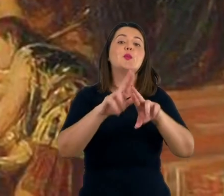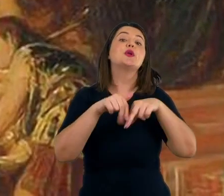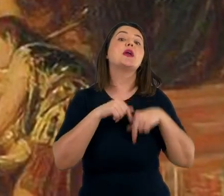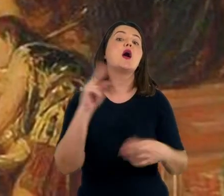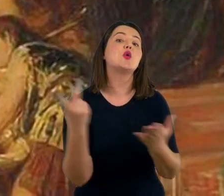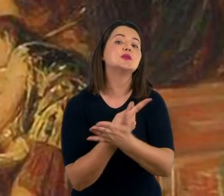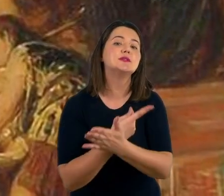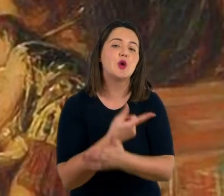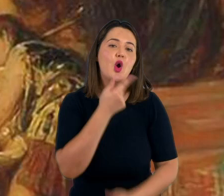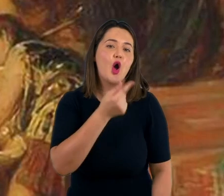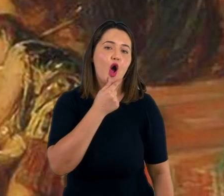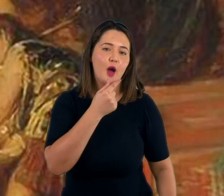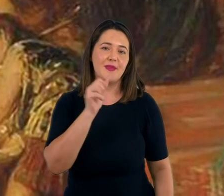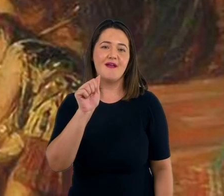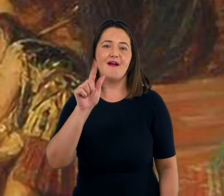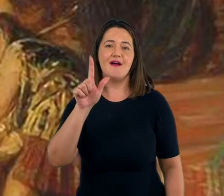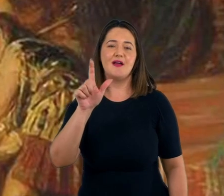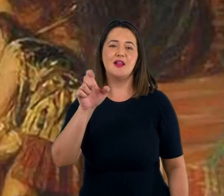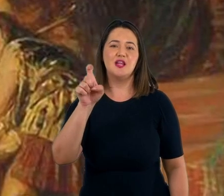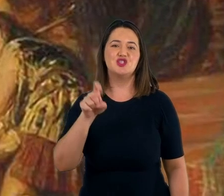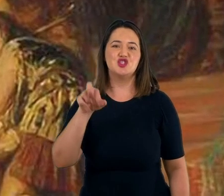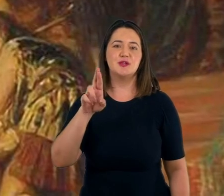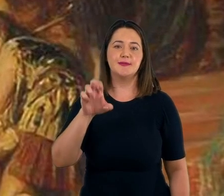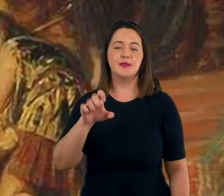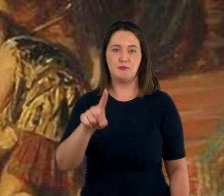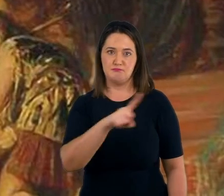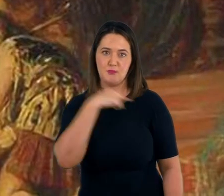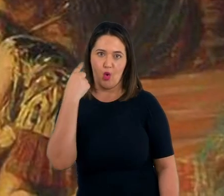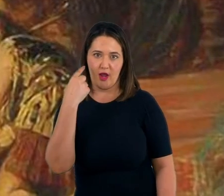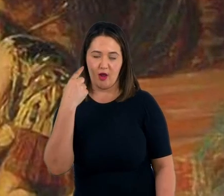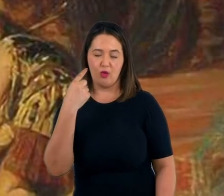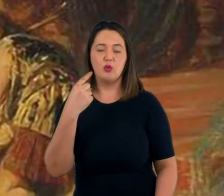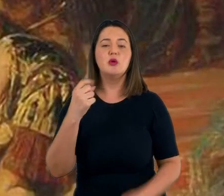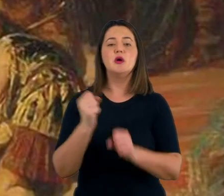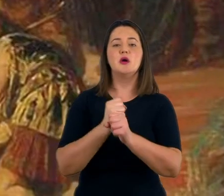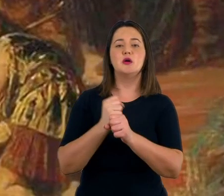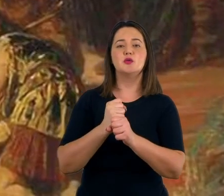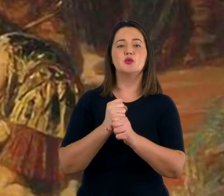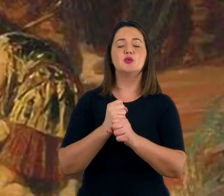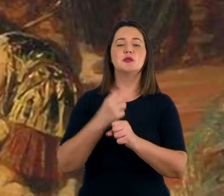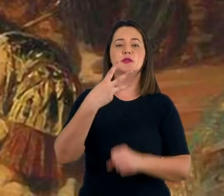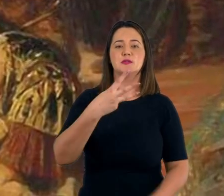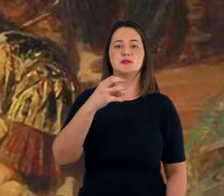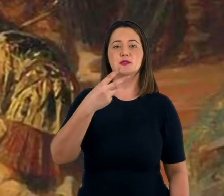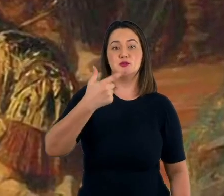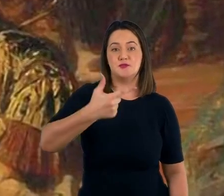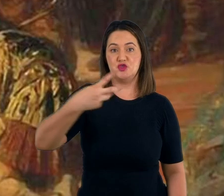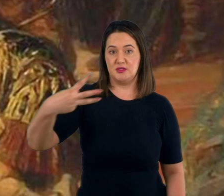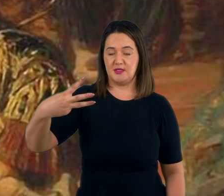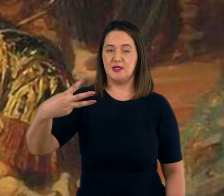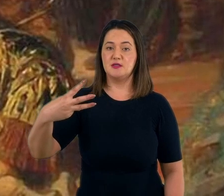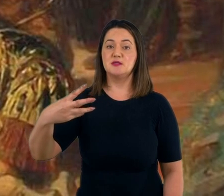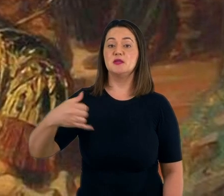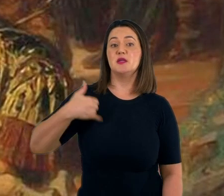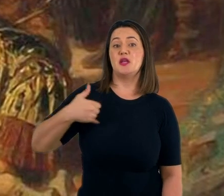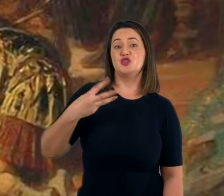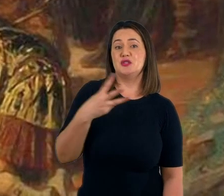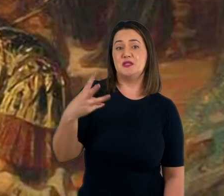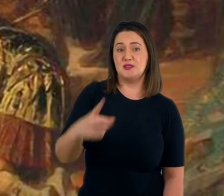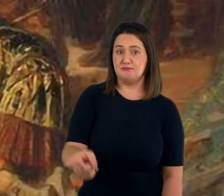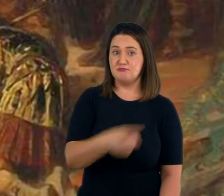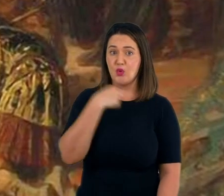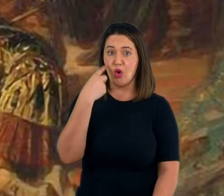da morte de Alexandre o Grande em Babilônia, ocorrida em junho de 323 a.C., com a idade de